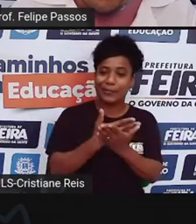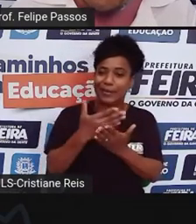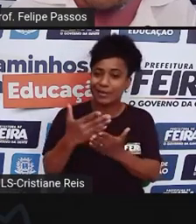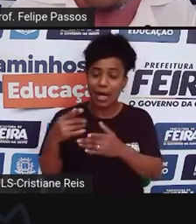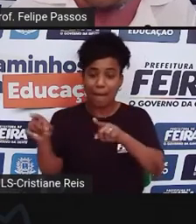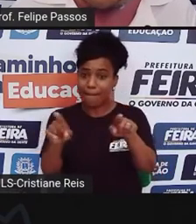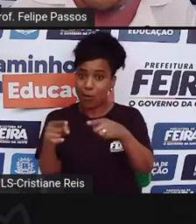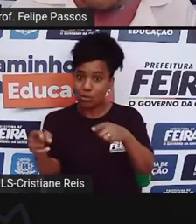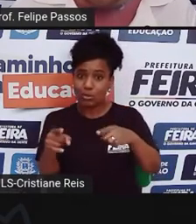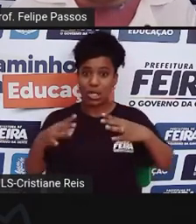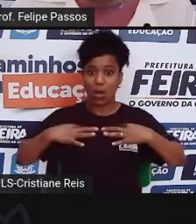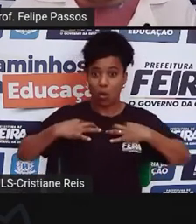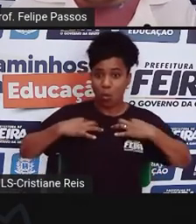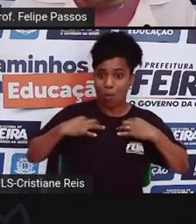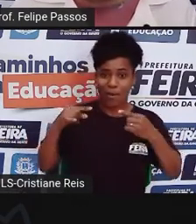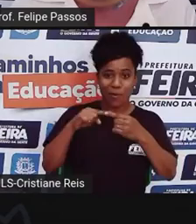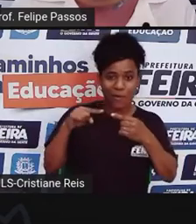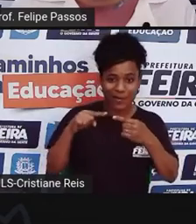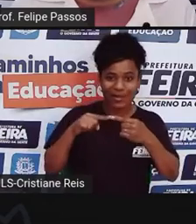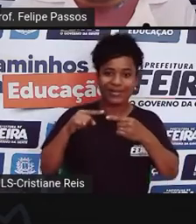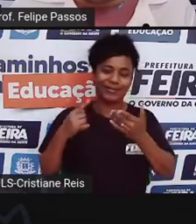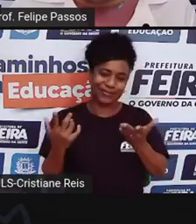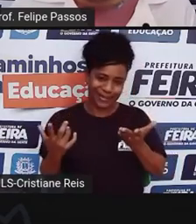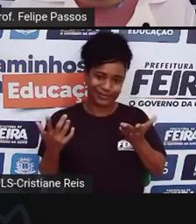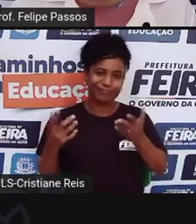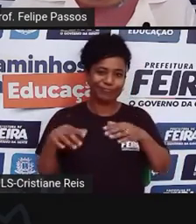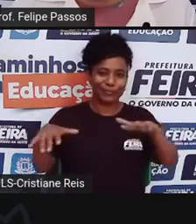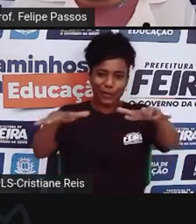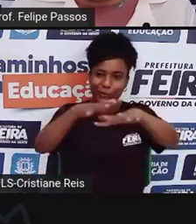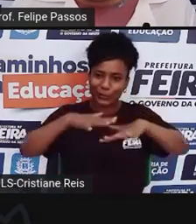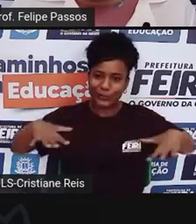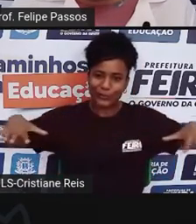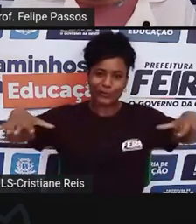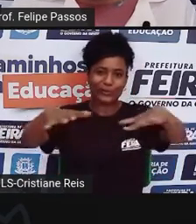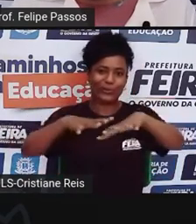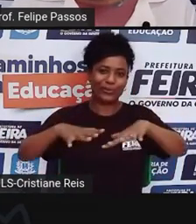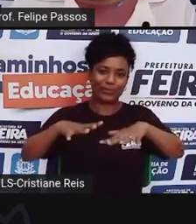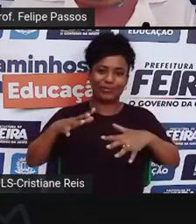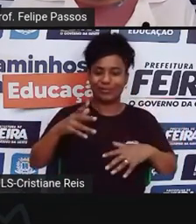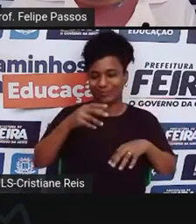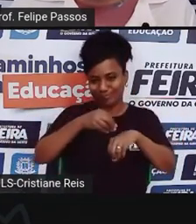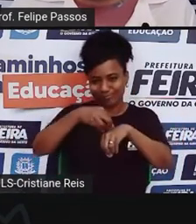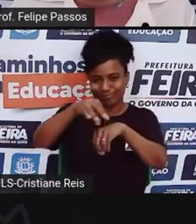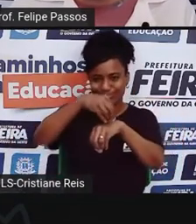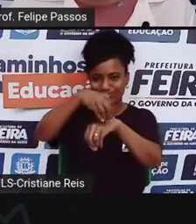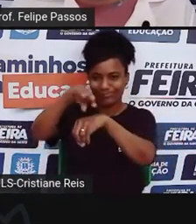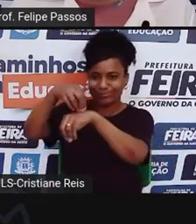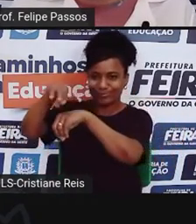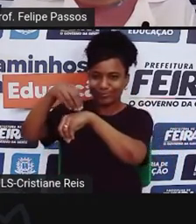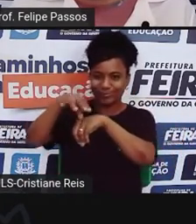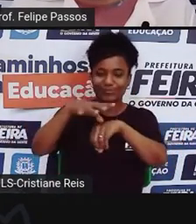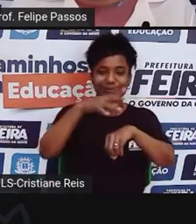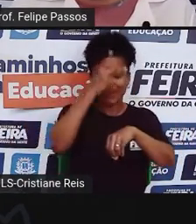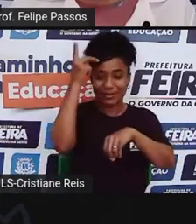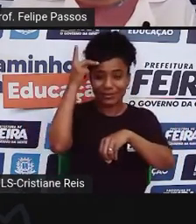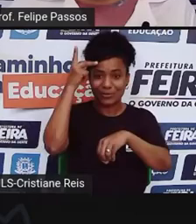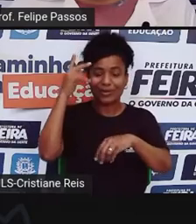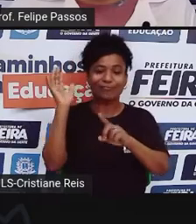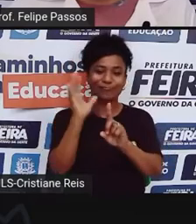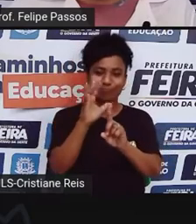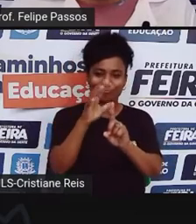ditar algumas coisas que, na realidade, é o sistema que é viável para poder vender a mesma coisa para uma grande maioria de